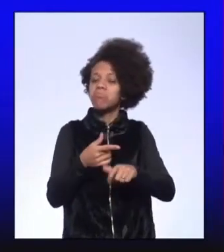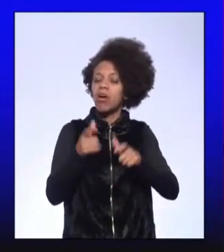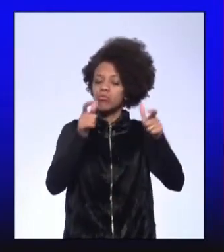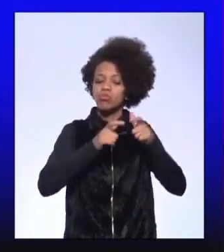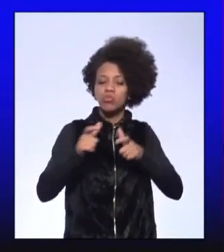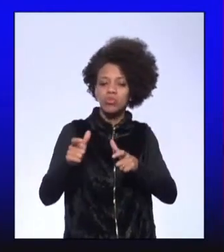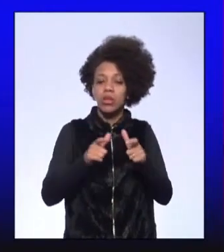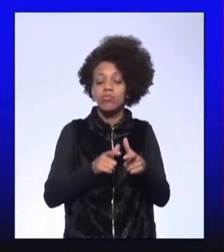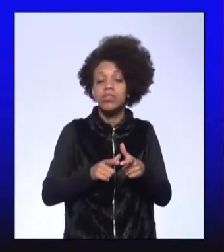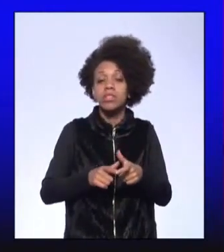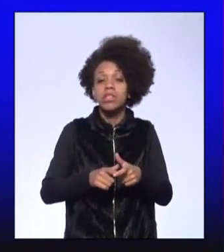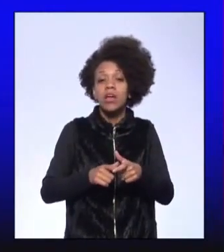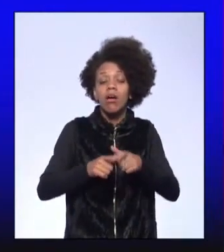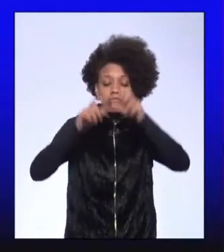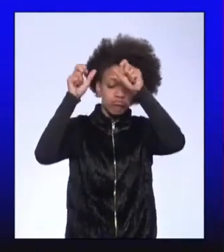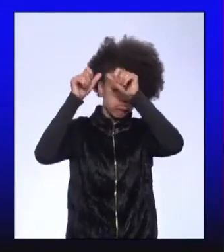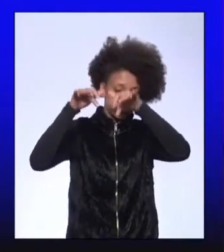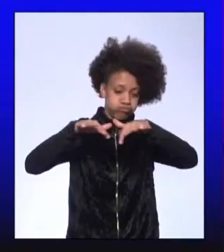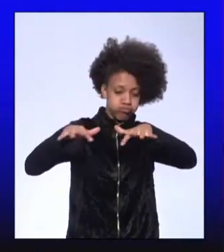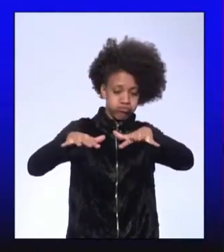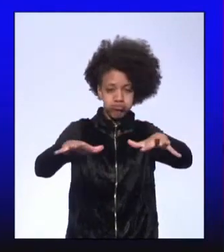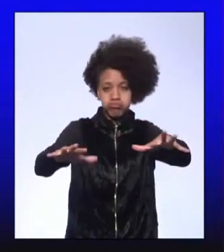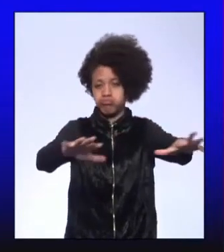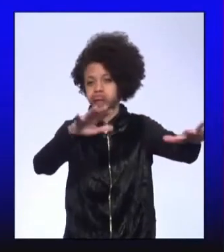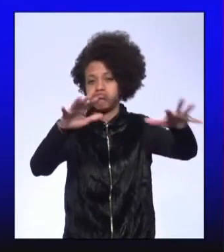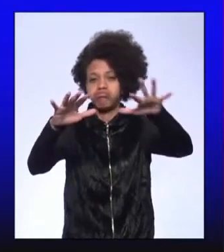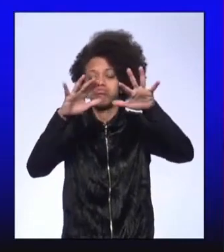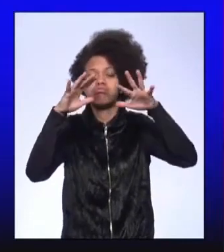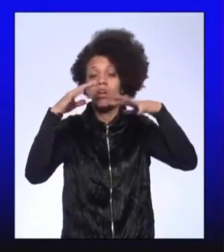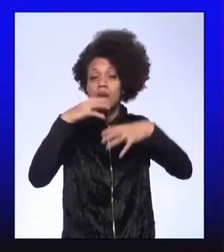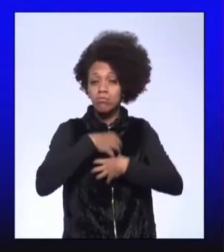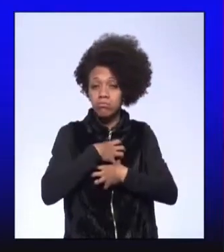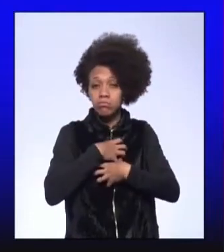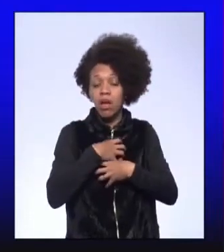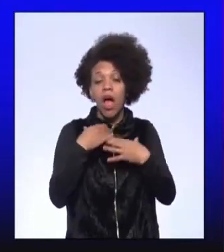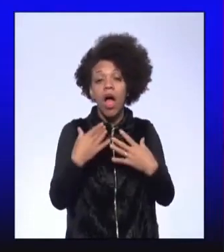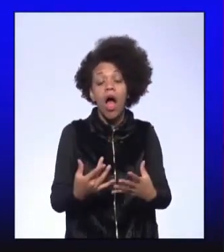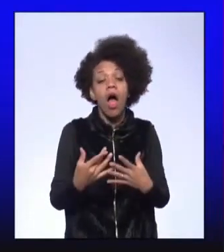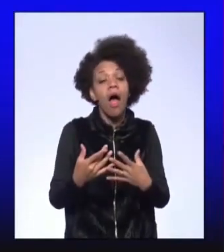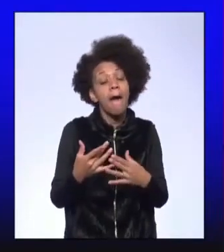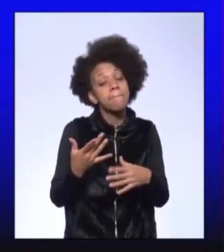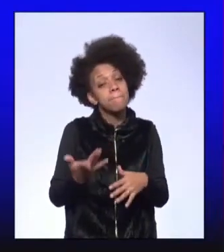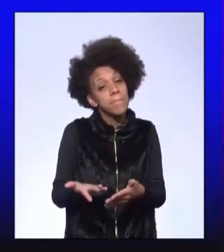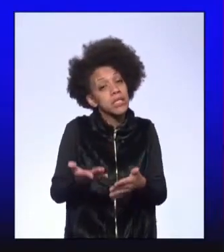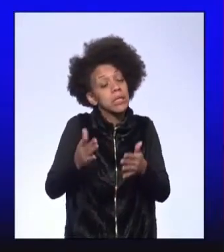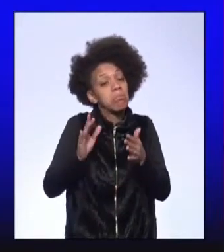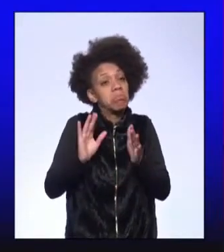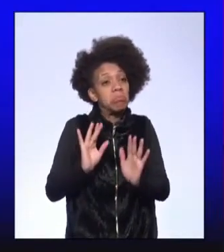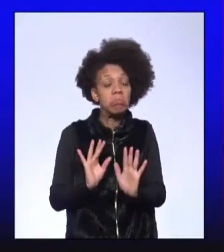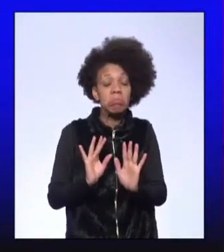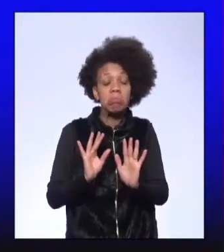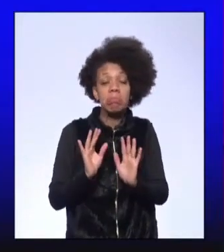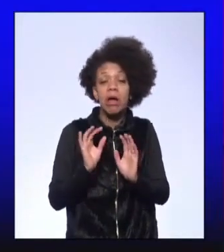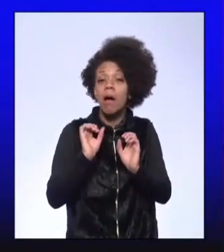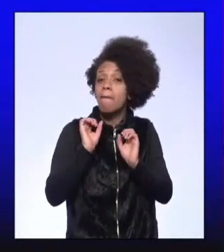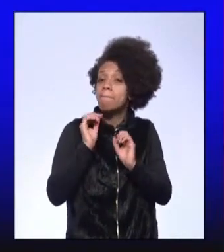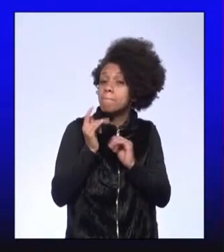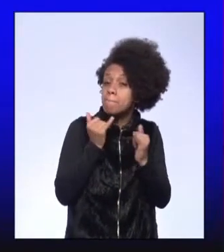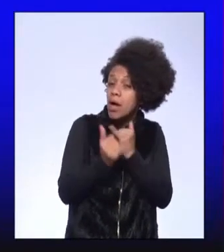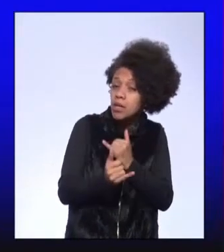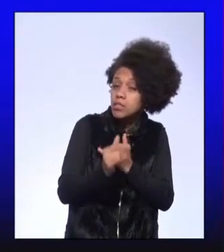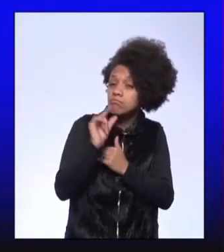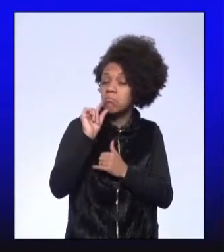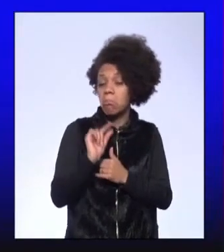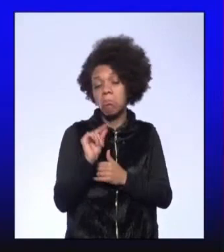e contaminar outras pessoas. À luz das evidências atuais, apesar de plausível, esse mecanismo parece